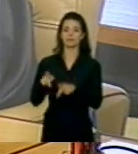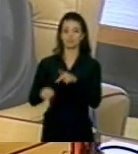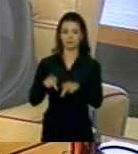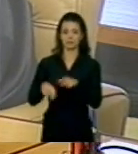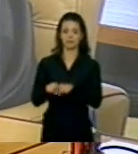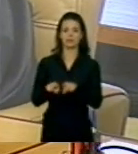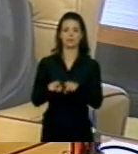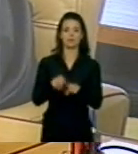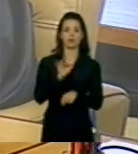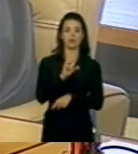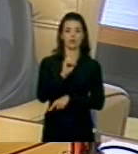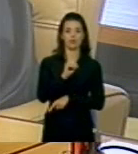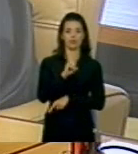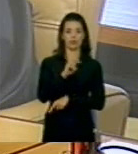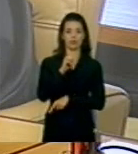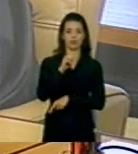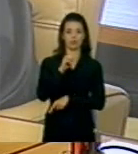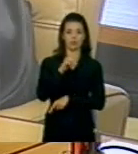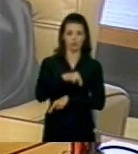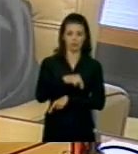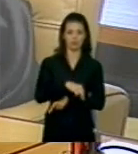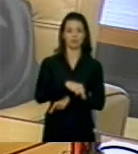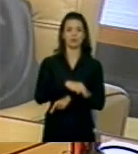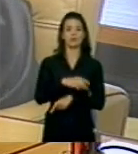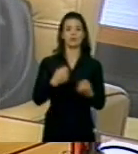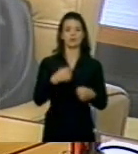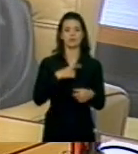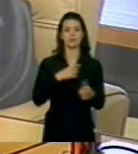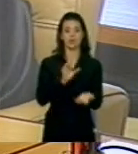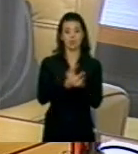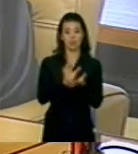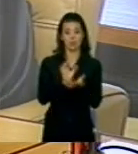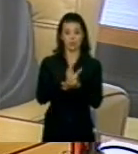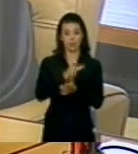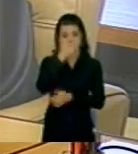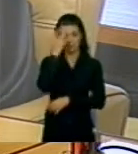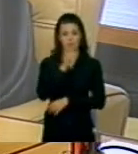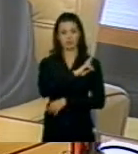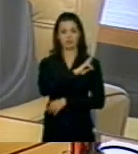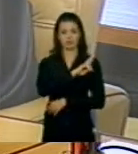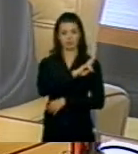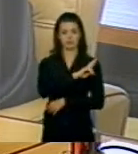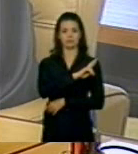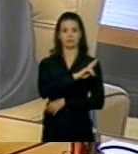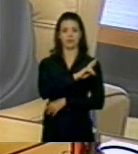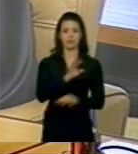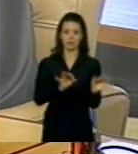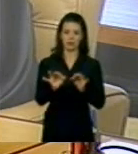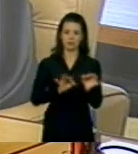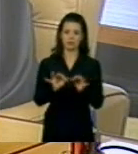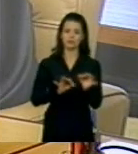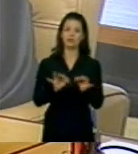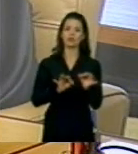foro, que atribui necessariamente a um colegiado de magistrados a competência pela direção dos procedimentos de